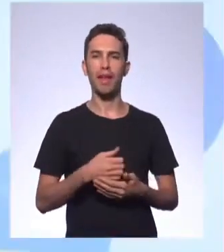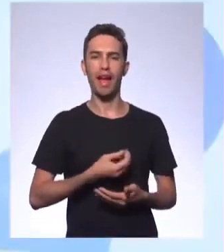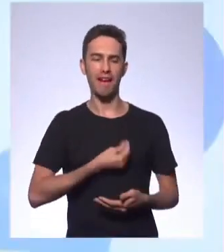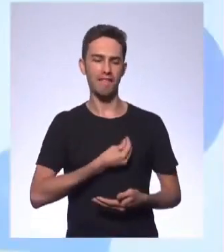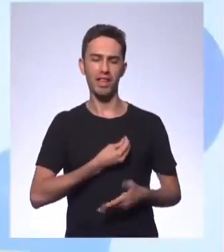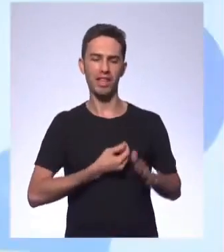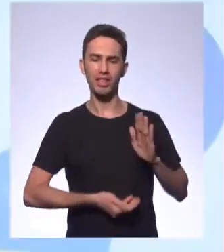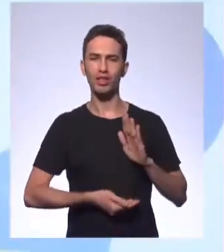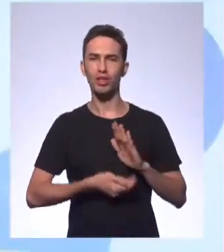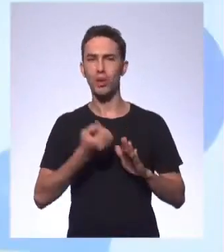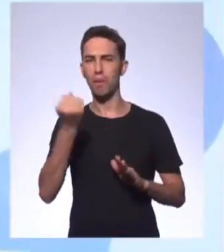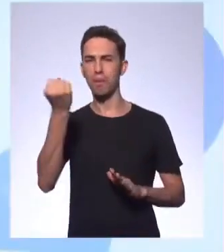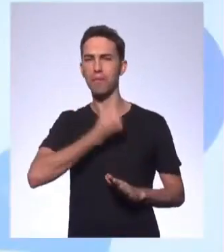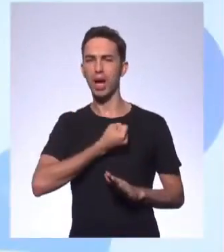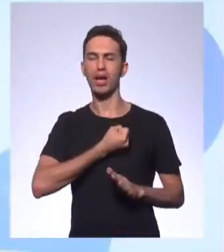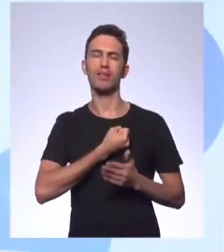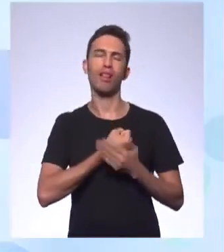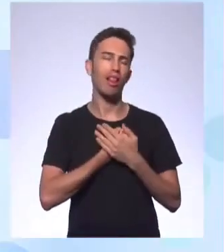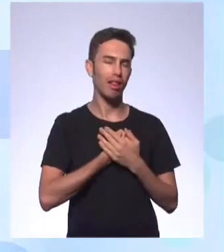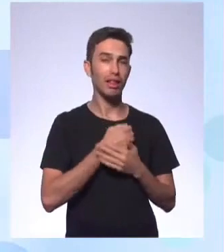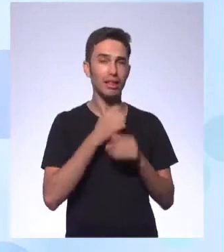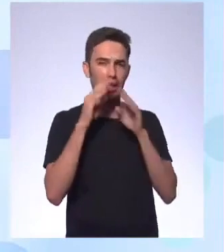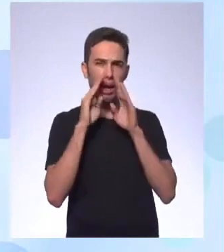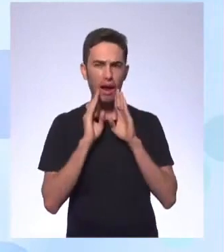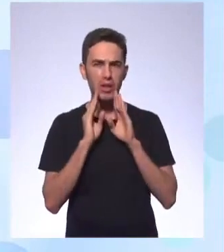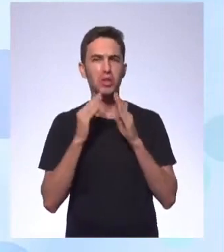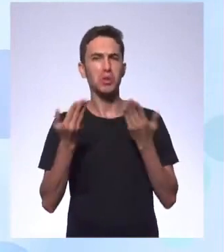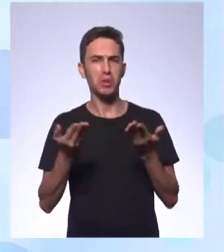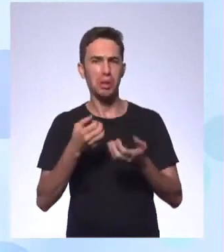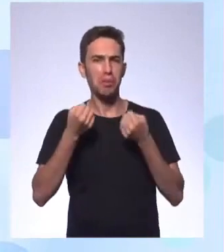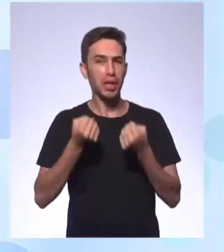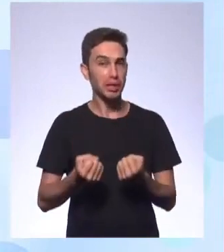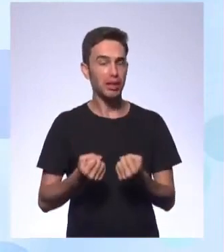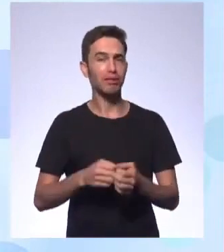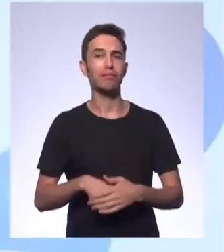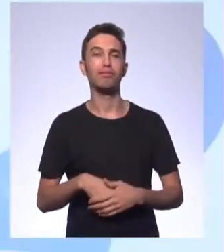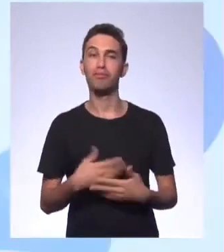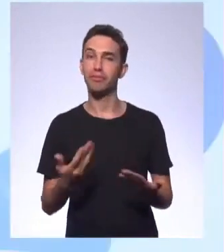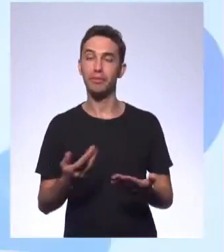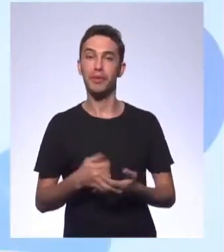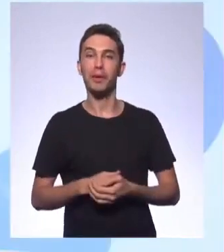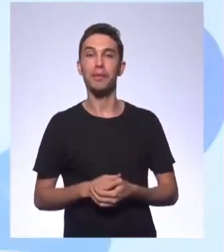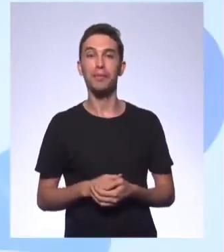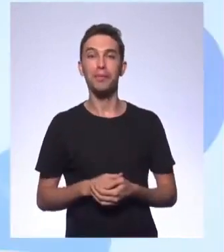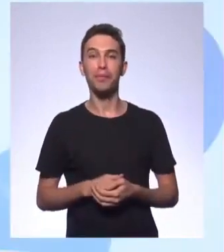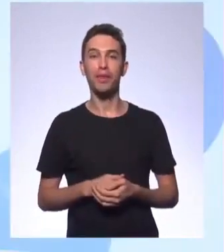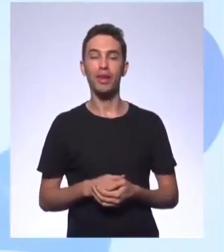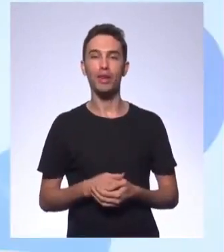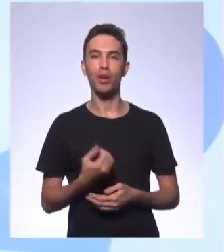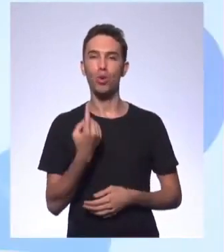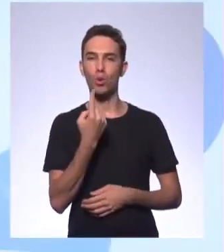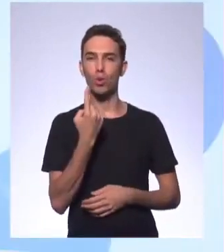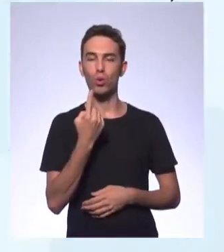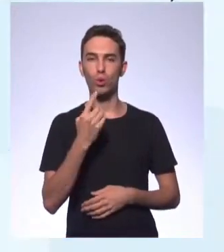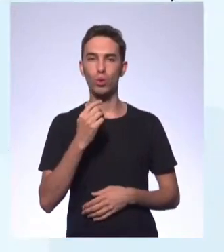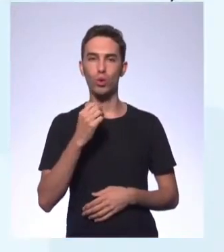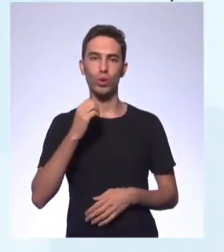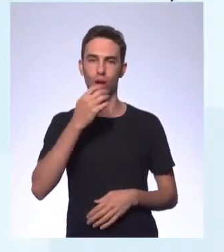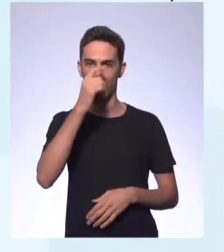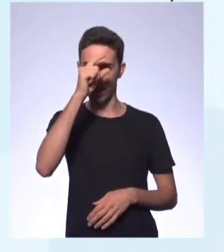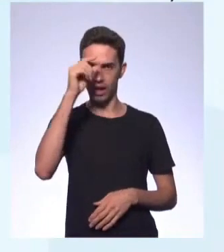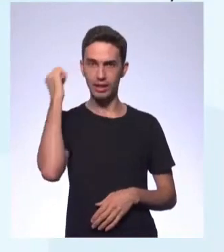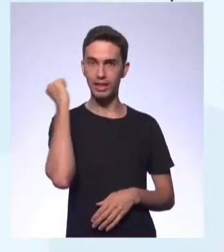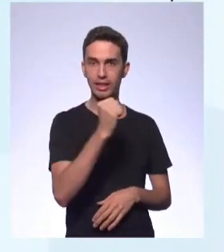própria vida. Vamos ver, né? Algo bem trágico, pesado, Se né? foi isso mesmo. Então vamos lá, né? É o único assassinato de Cazuza.